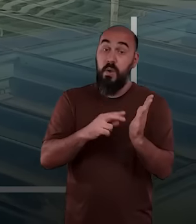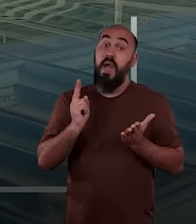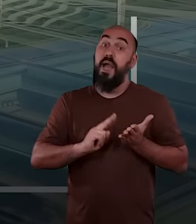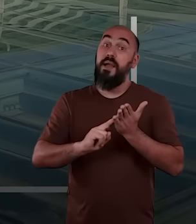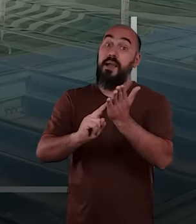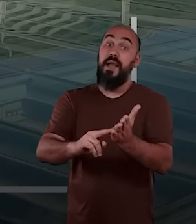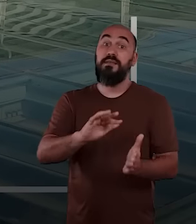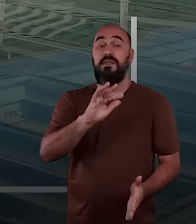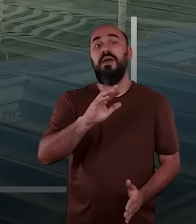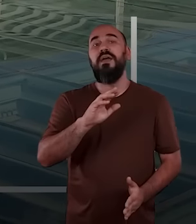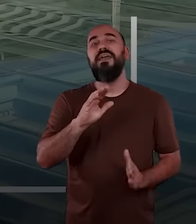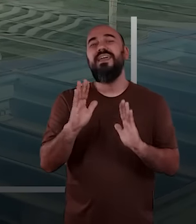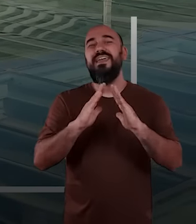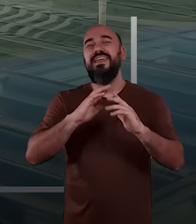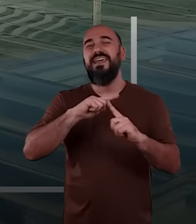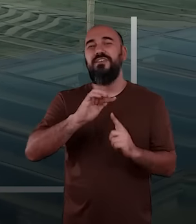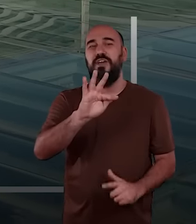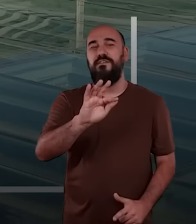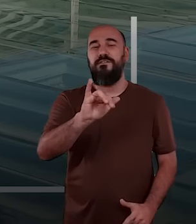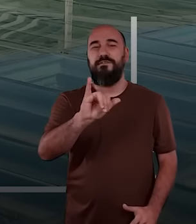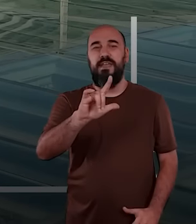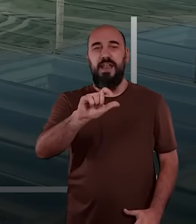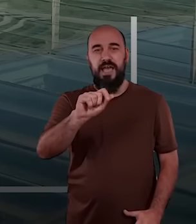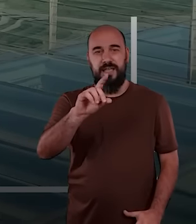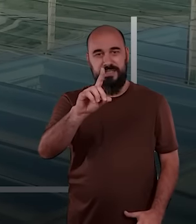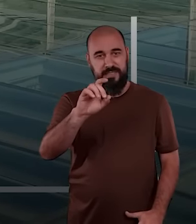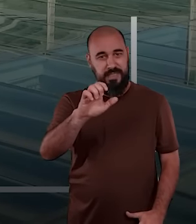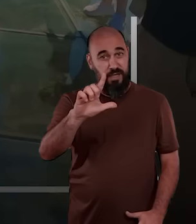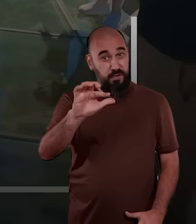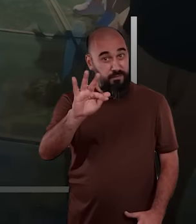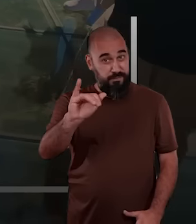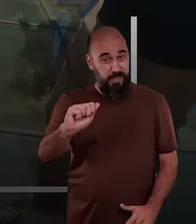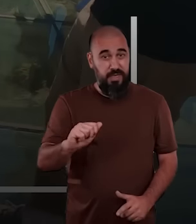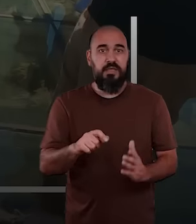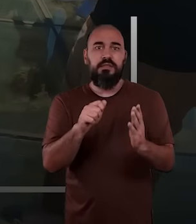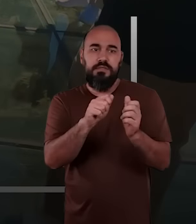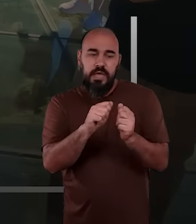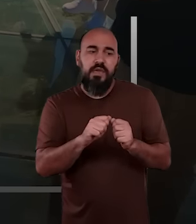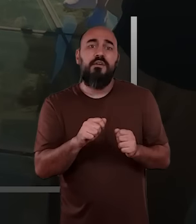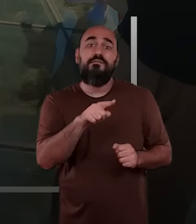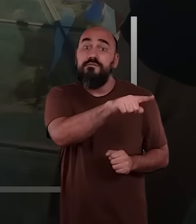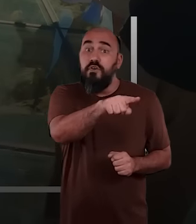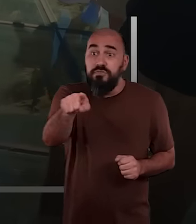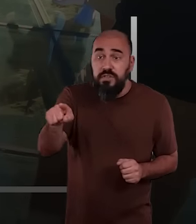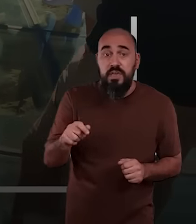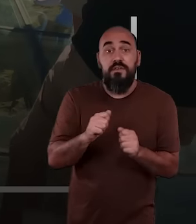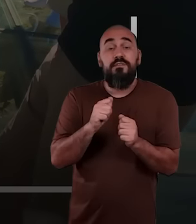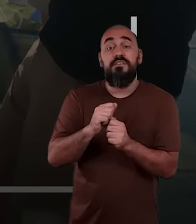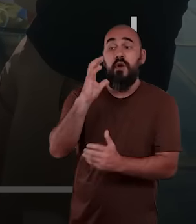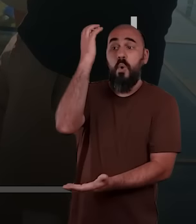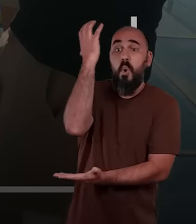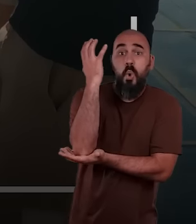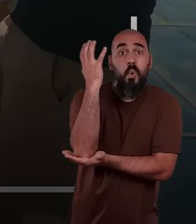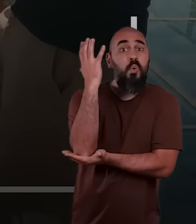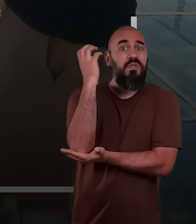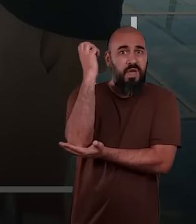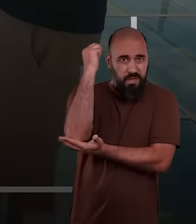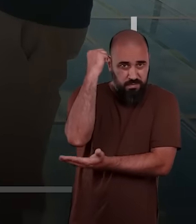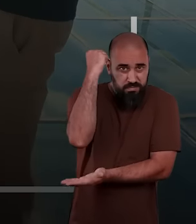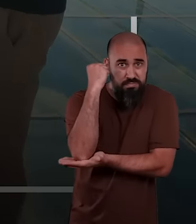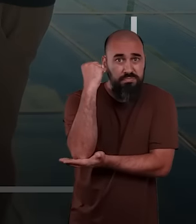da igreja a Filadélfia termina dizendo assim: ao vencedor faloei coluna no santuário do meu Deus, e daí